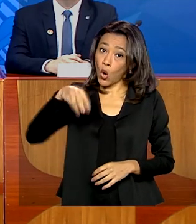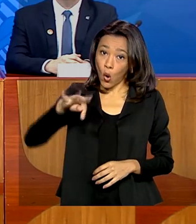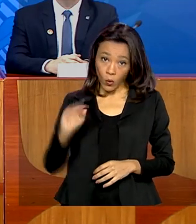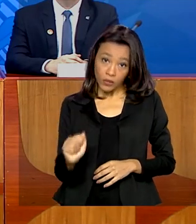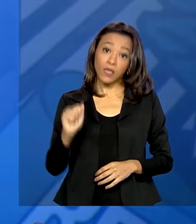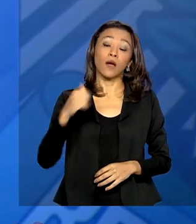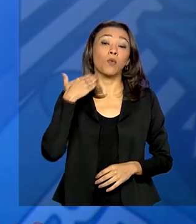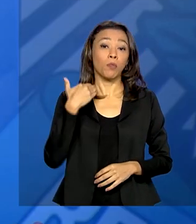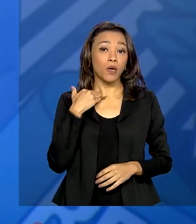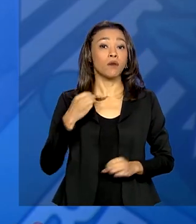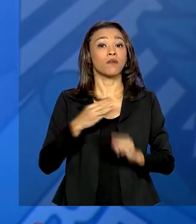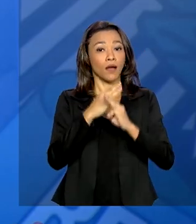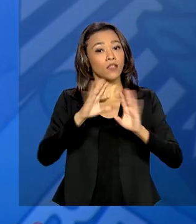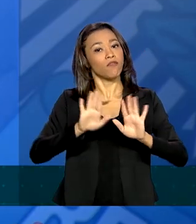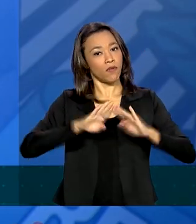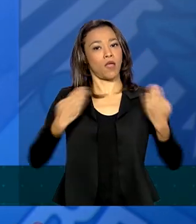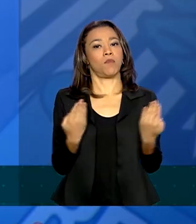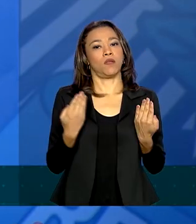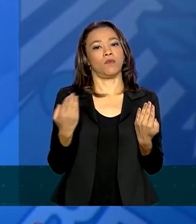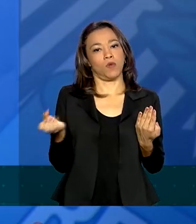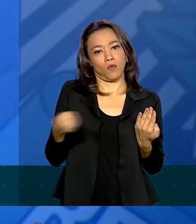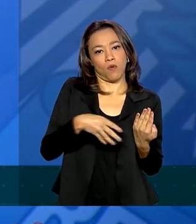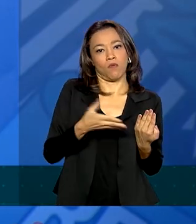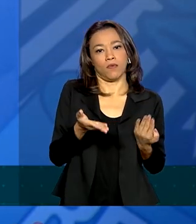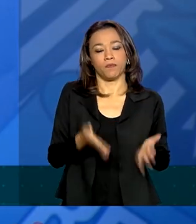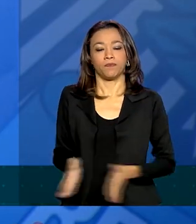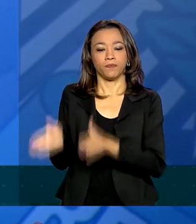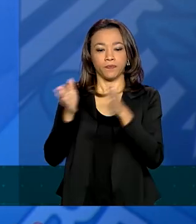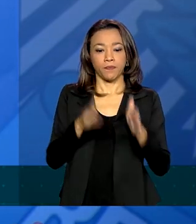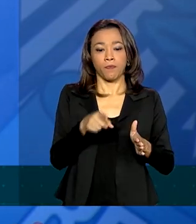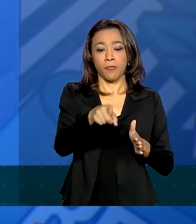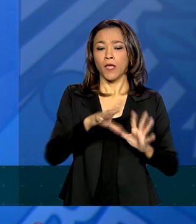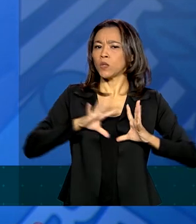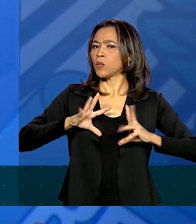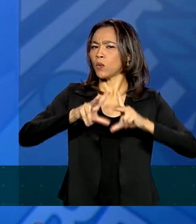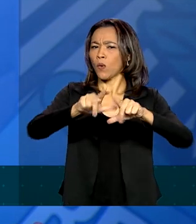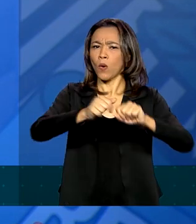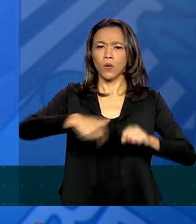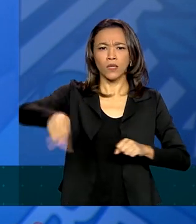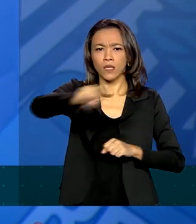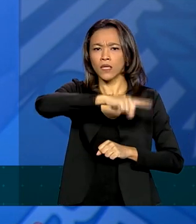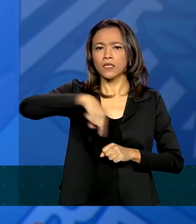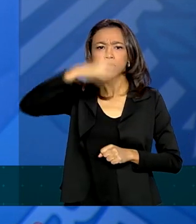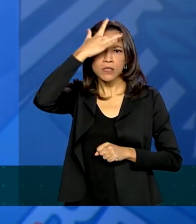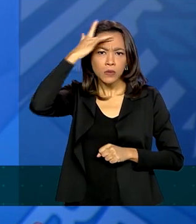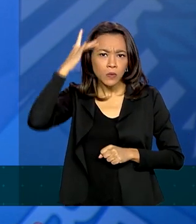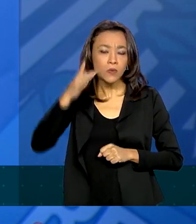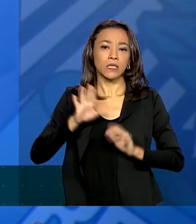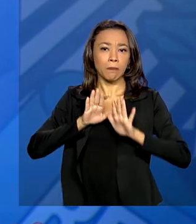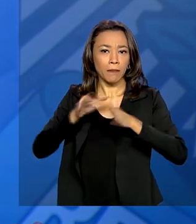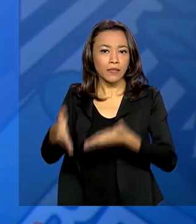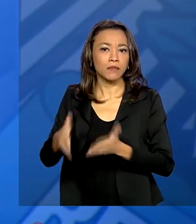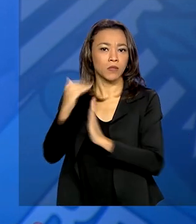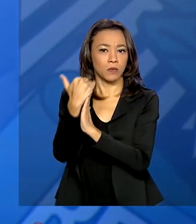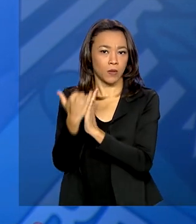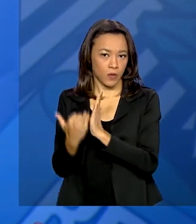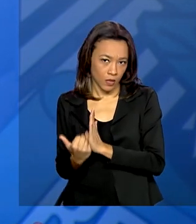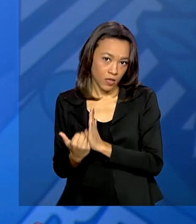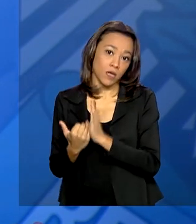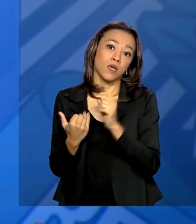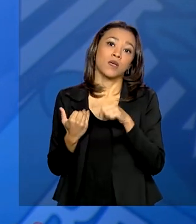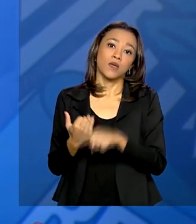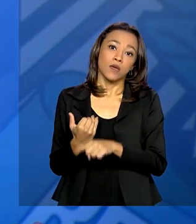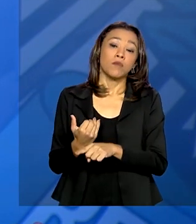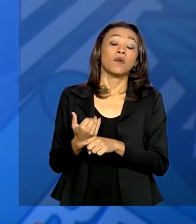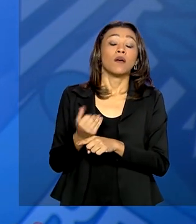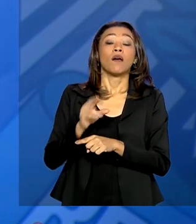pela caixa todos os brasileiros que estiverem nesses programas receberam uma